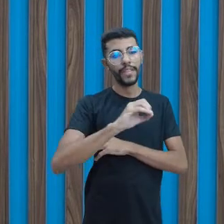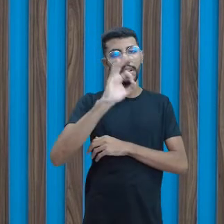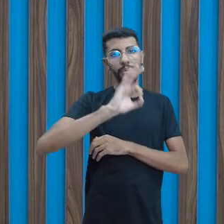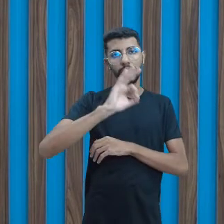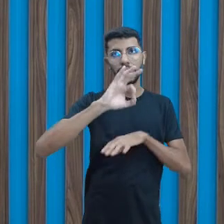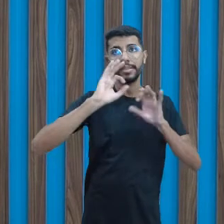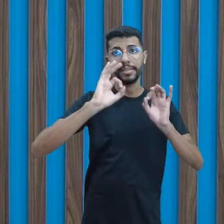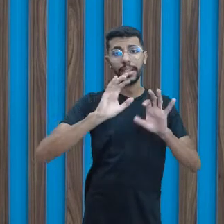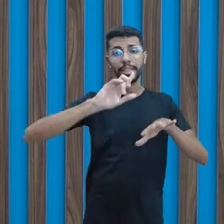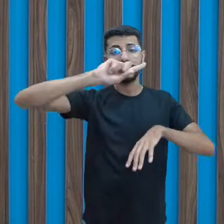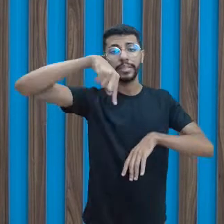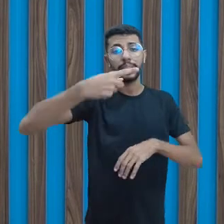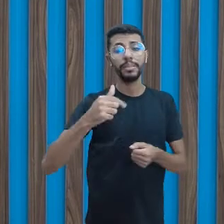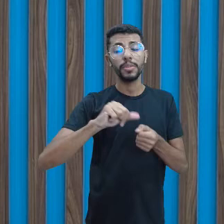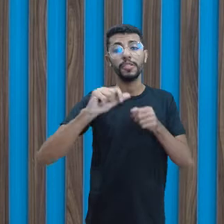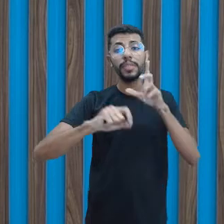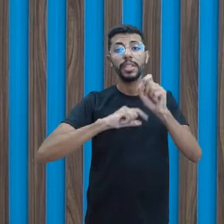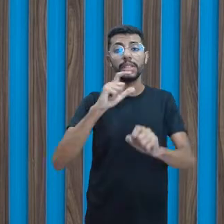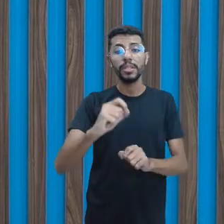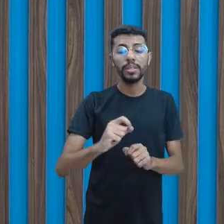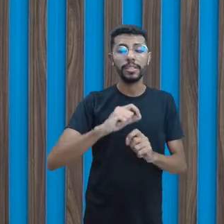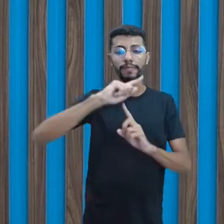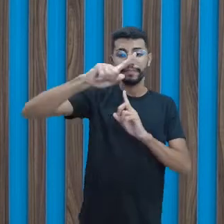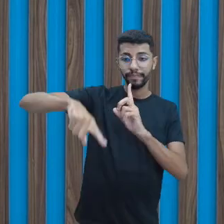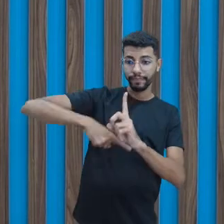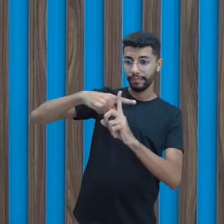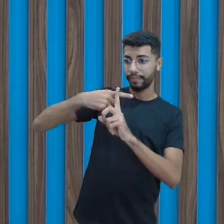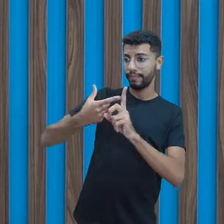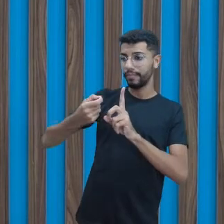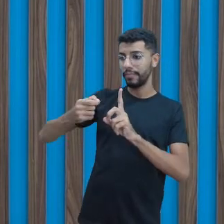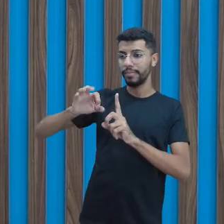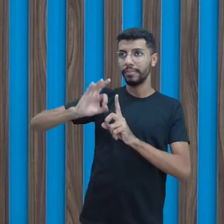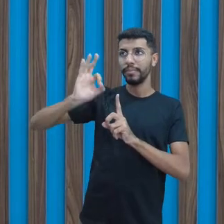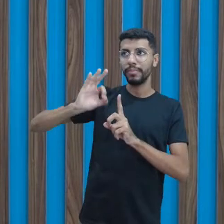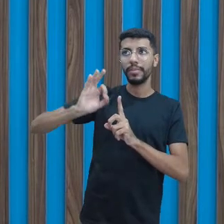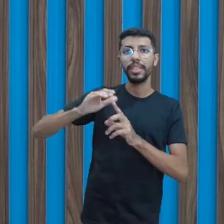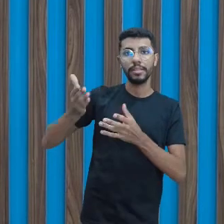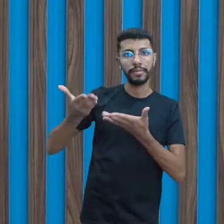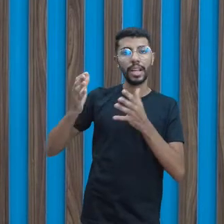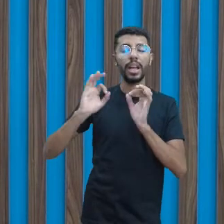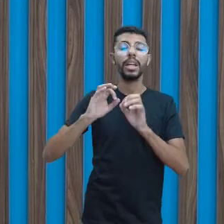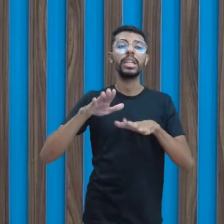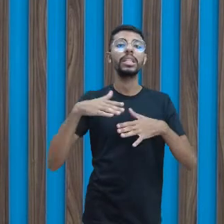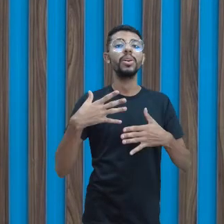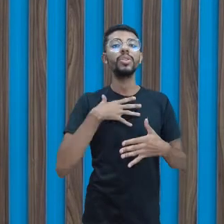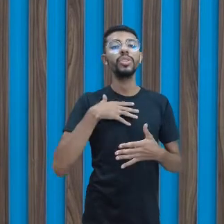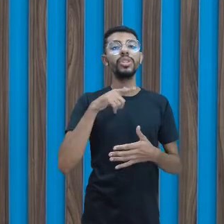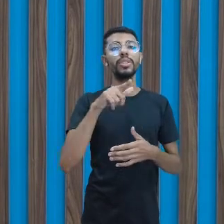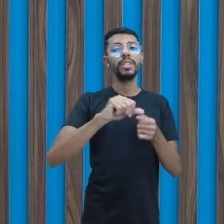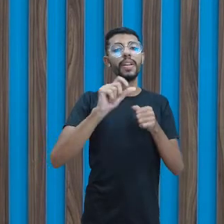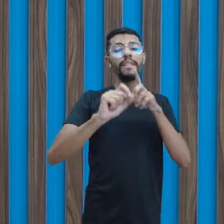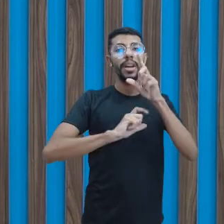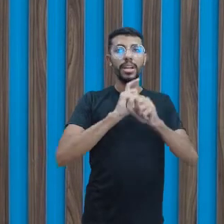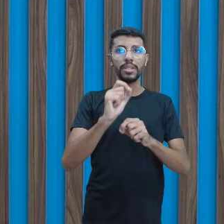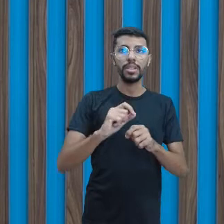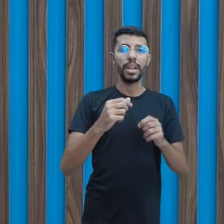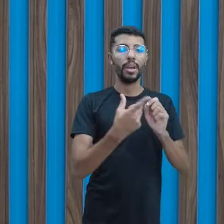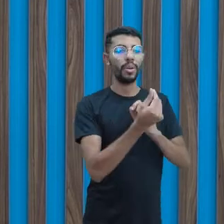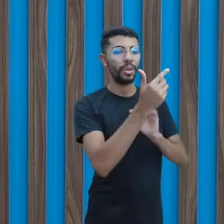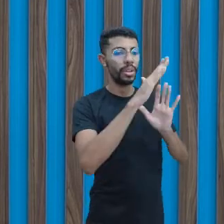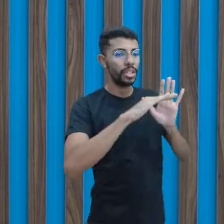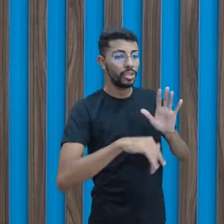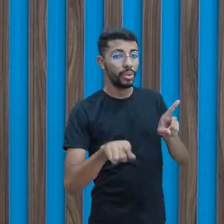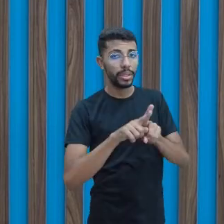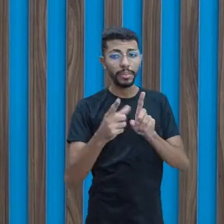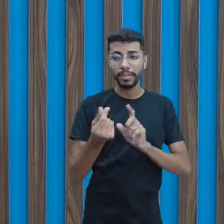certo? Depois a gente faz o acréscimo de 20%. E aí a forma com que você faz esse desconto e esse aumento, você